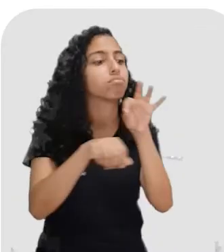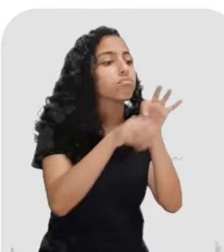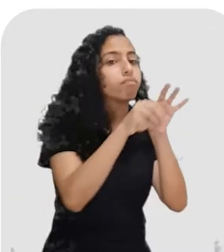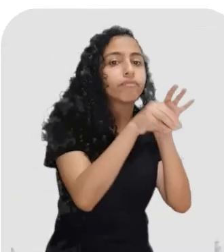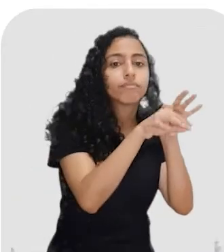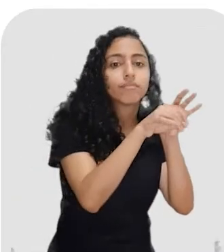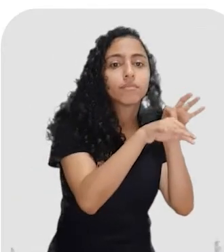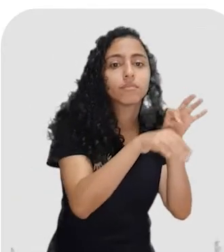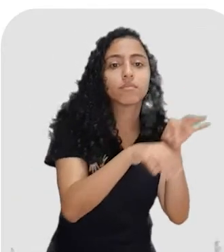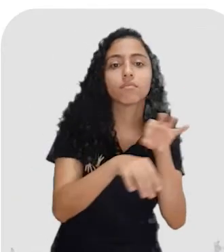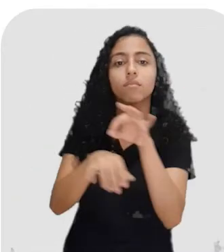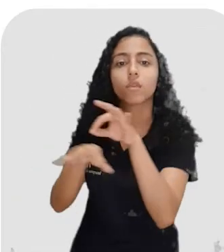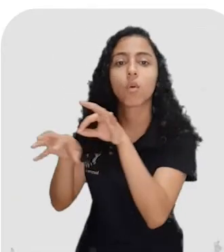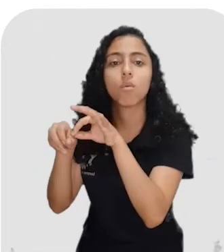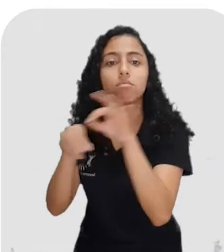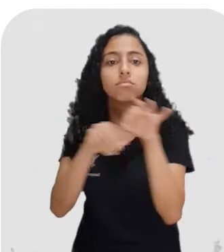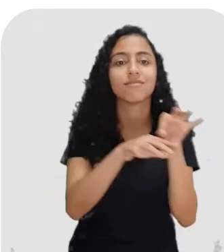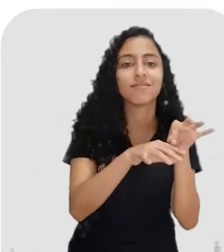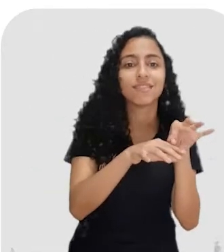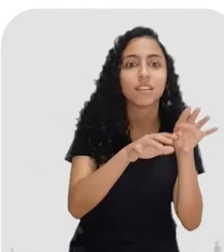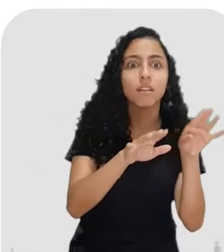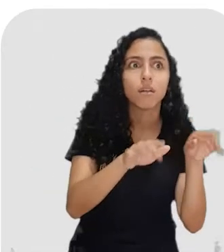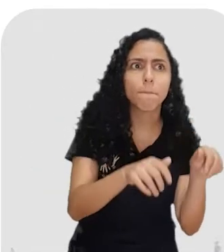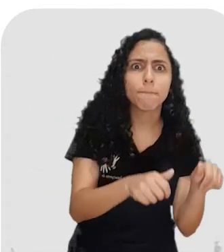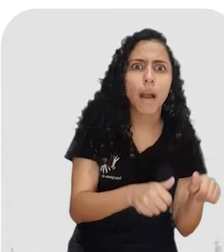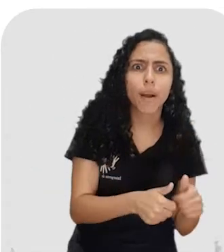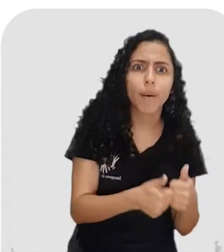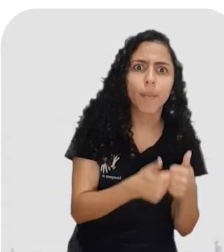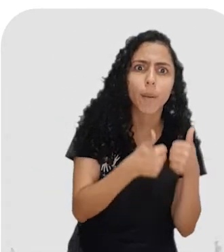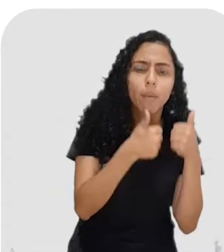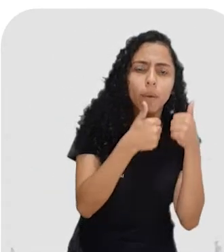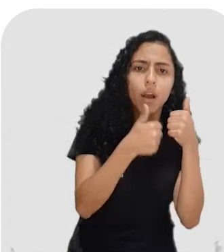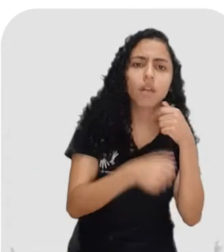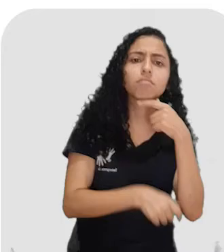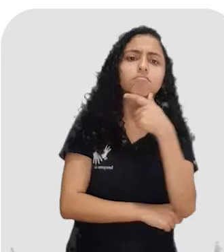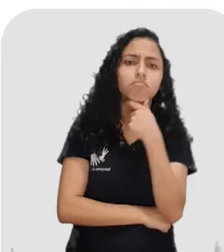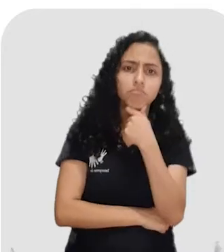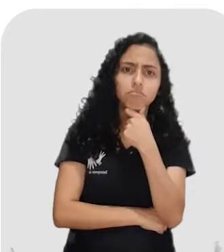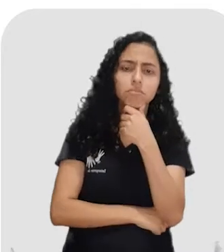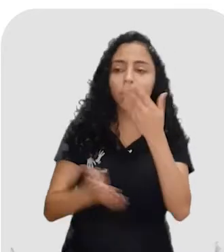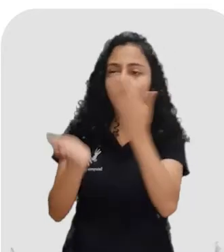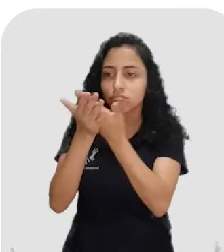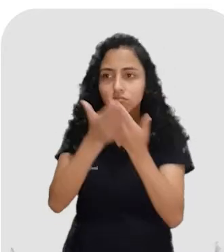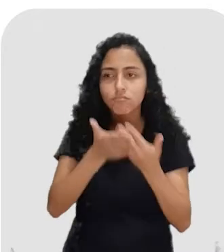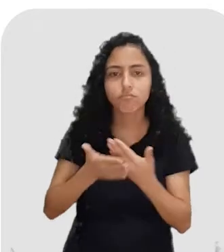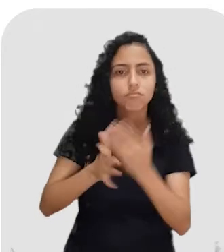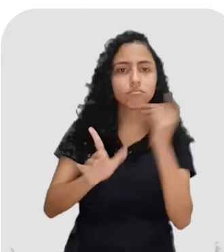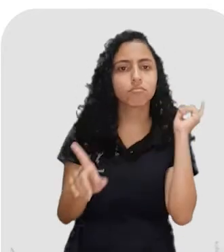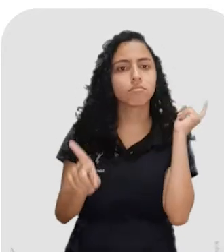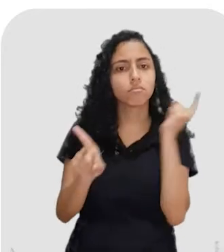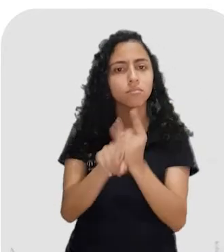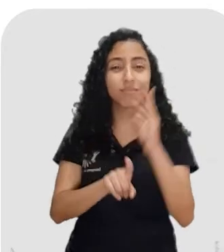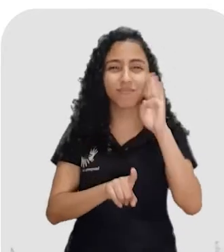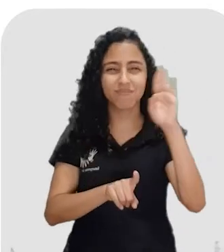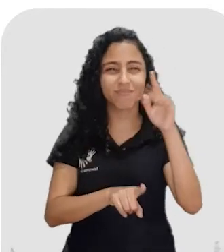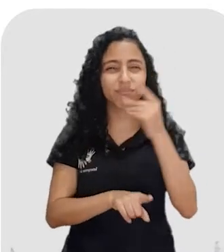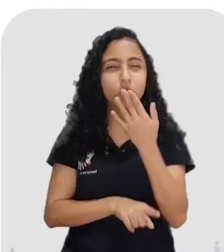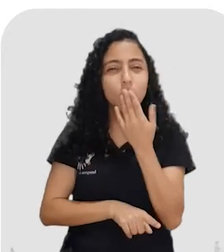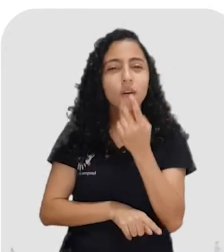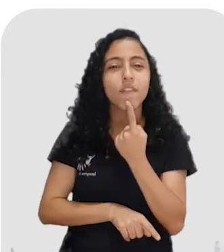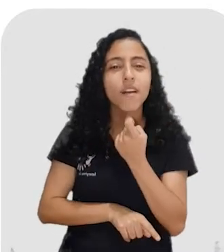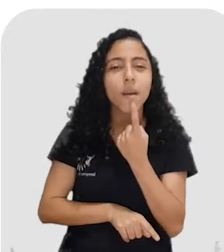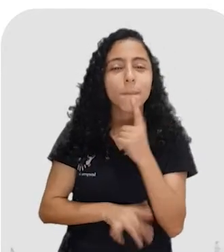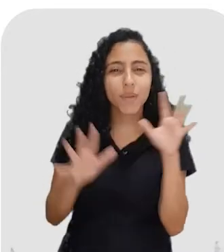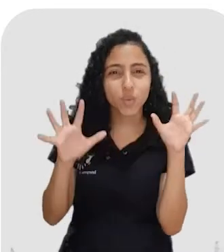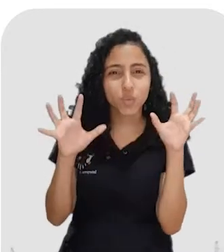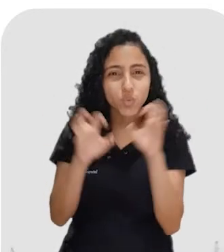né? E vão aumentar, então, a produtividade. Então, o que esse estudo fez foi justamente mostrar aí, eu vou mostrar para vocês aí, principalmente as áreas